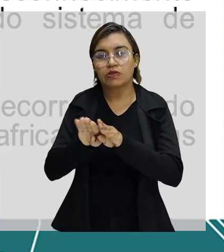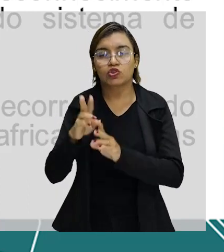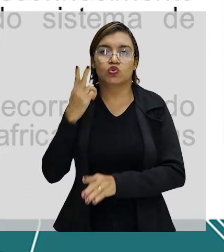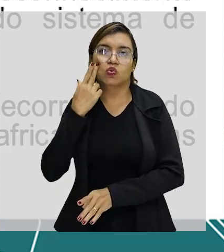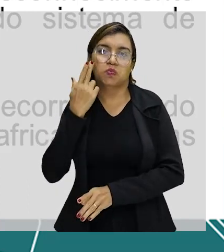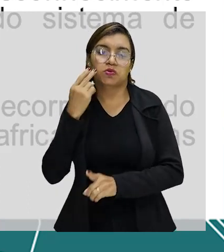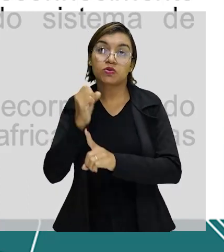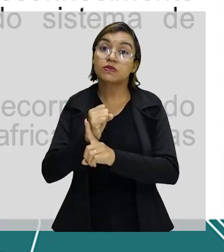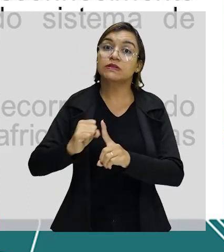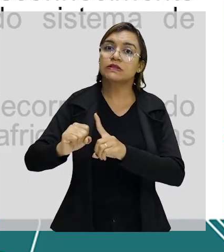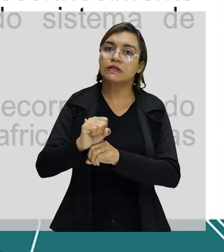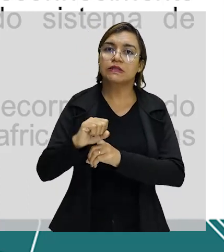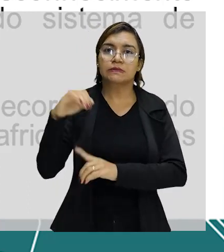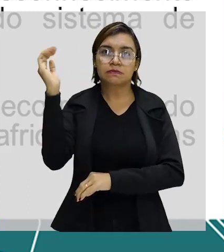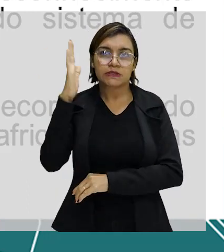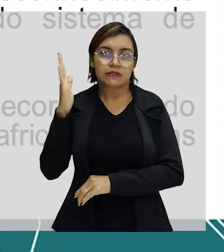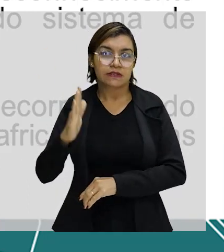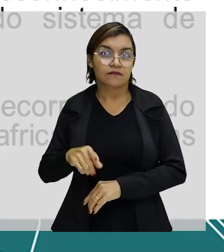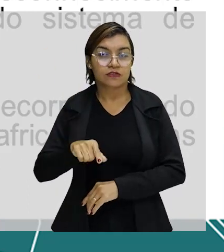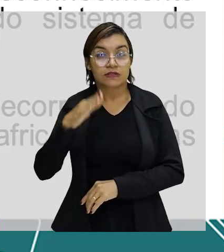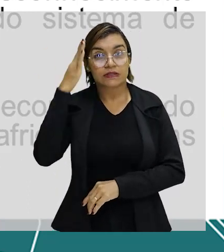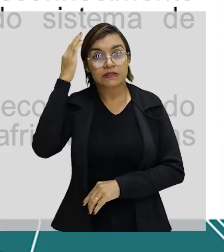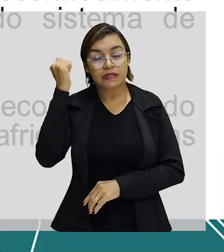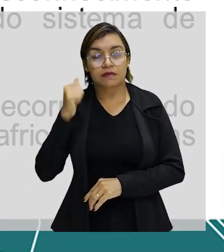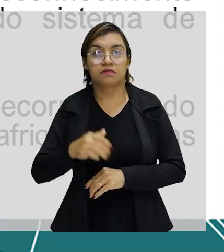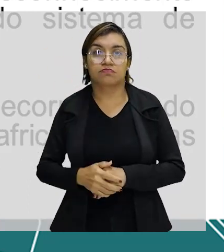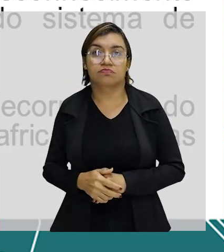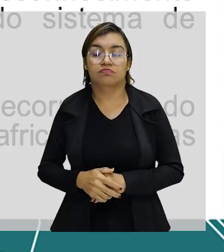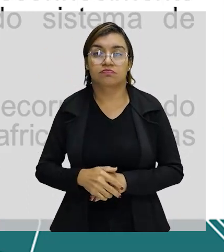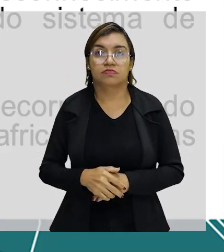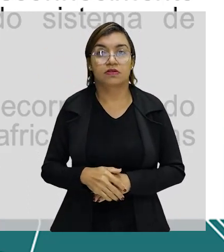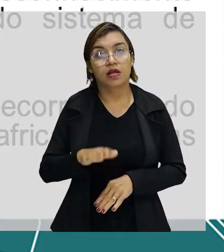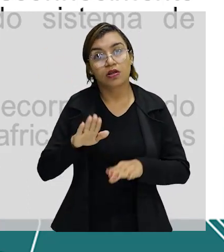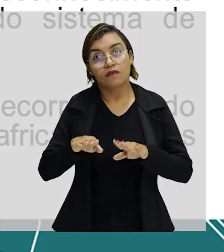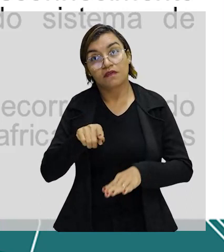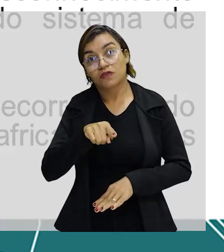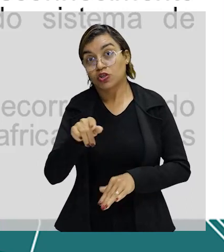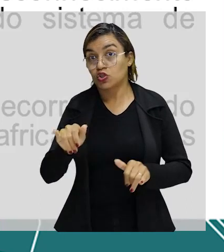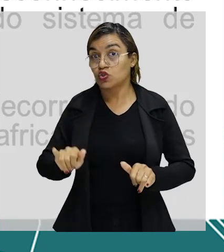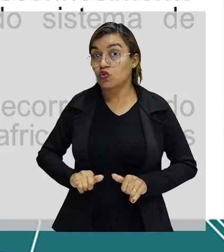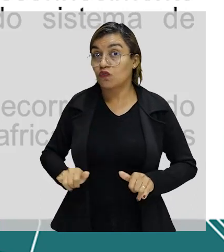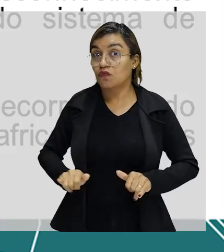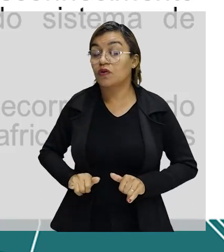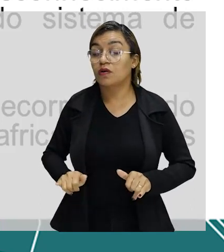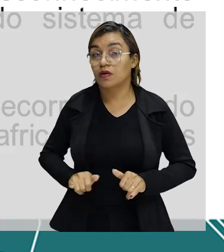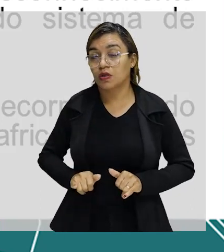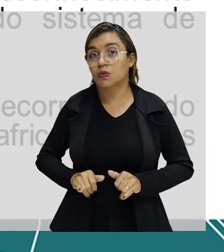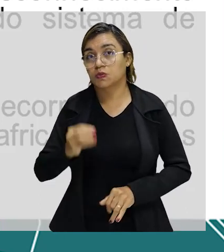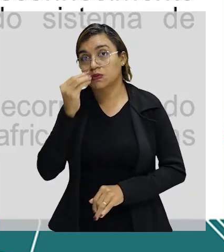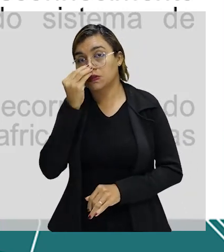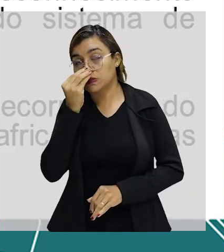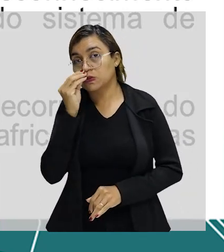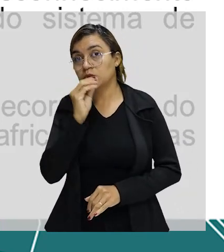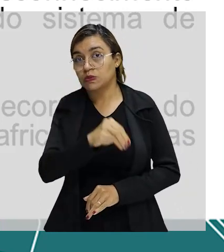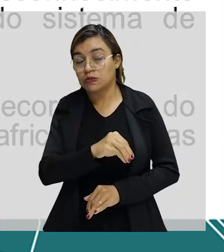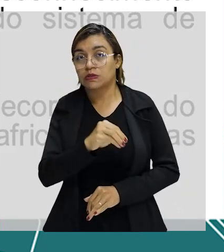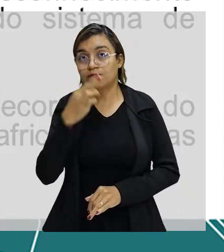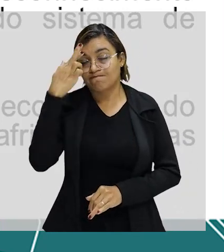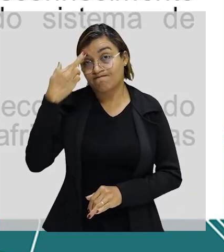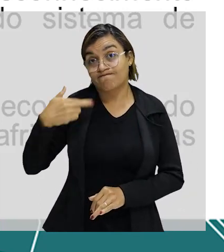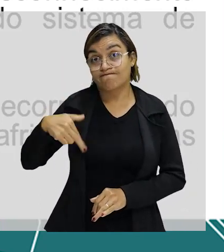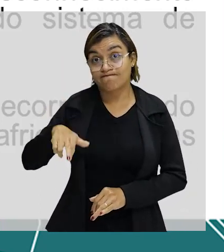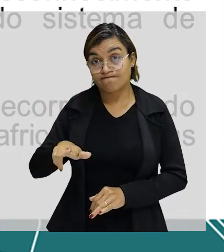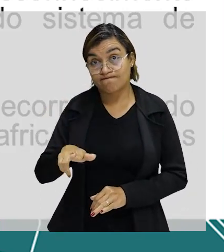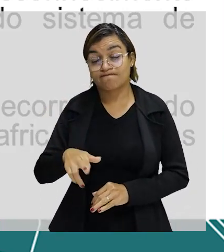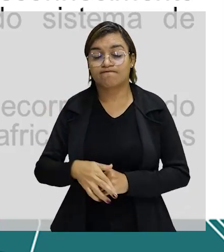sociedade brasileira. Vocês sabem disso, de repente você até já sofreu algum tipo de intolerância ou de preconceito religioso. Olha